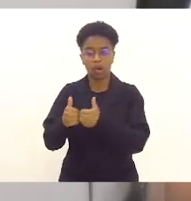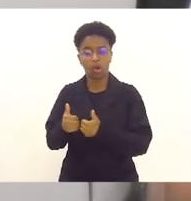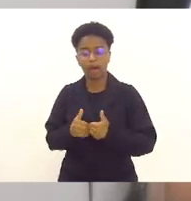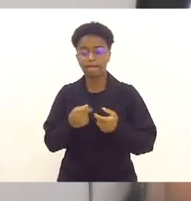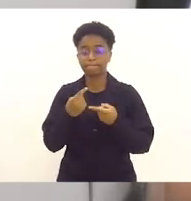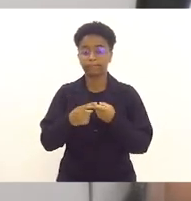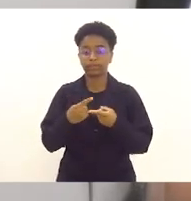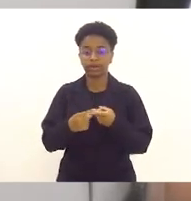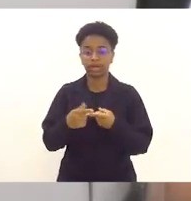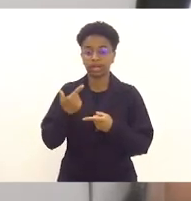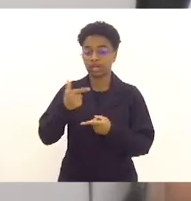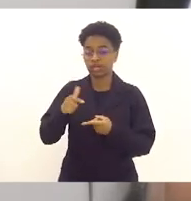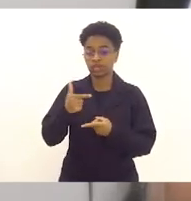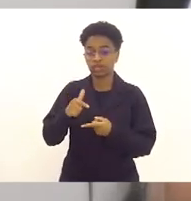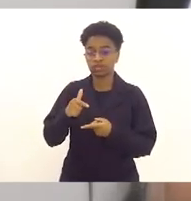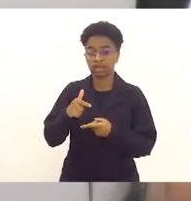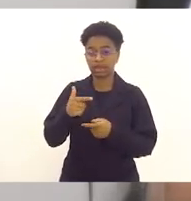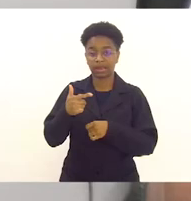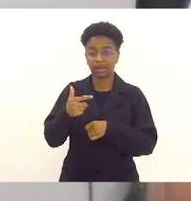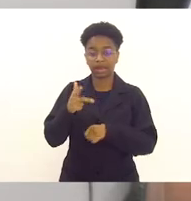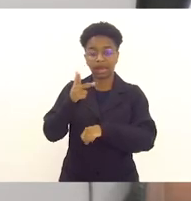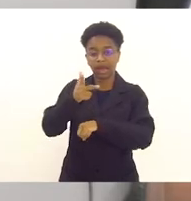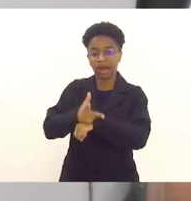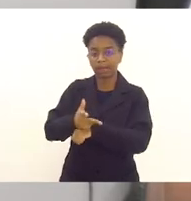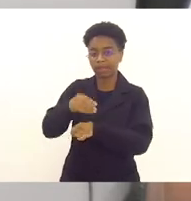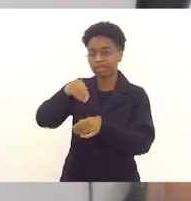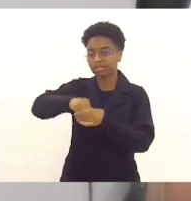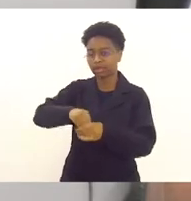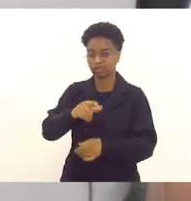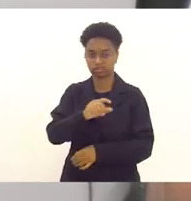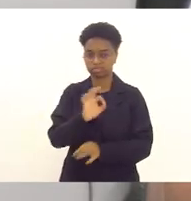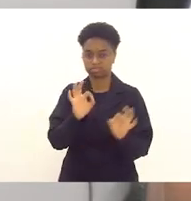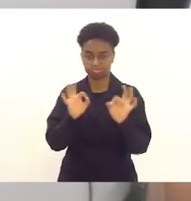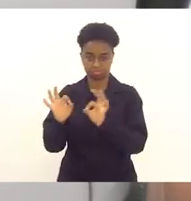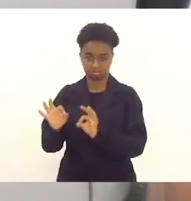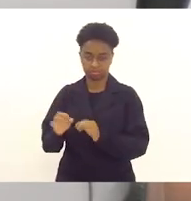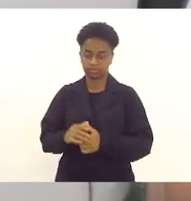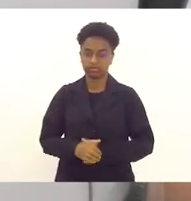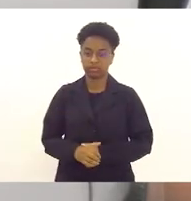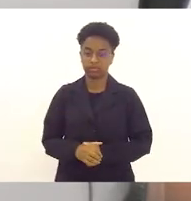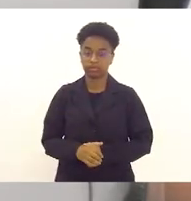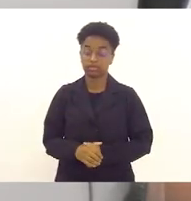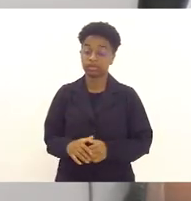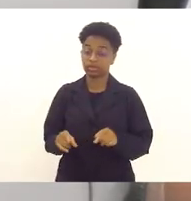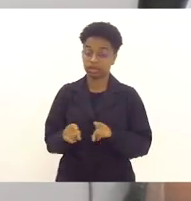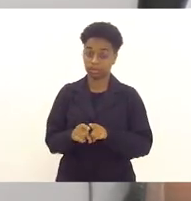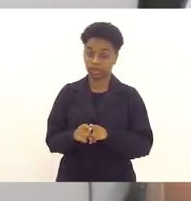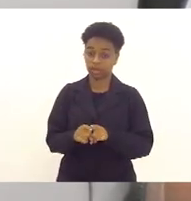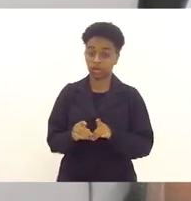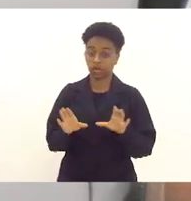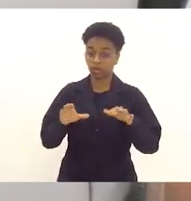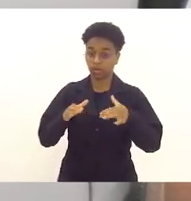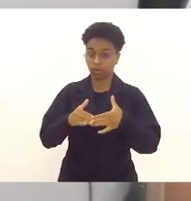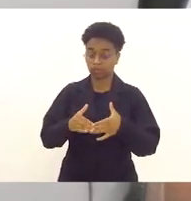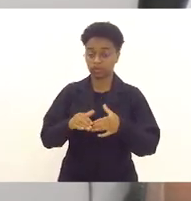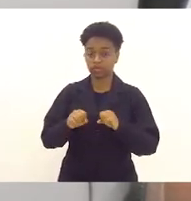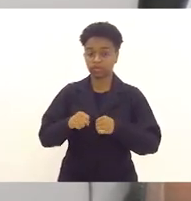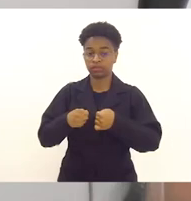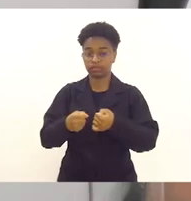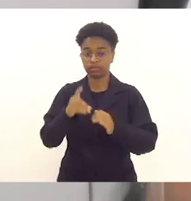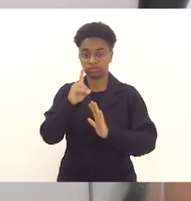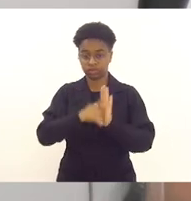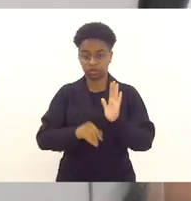porque não tem circuito de câmeras internas eu tive né o atendimento do comitê de Defesa do direito de mulheres